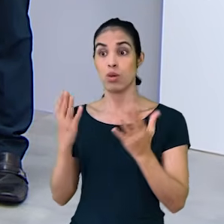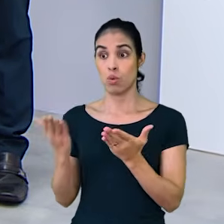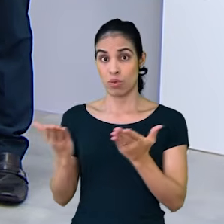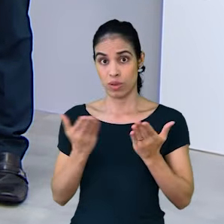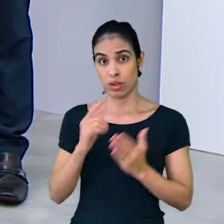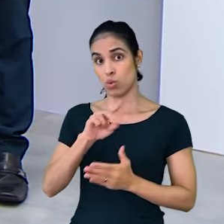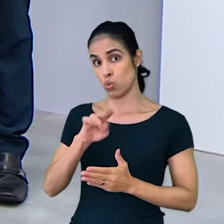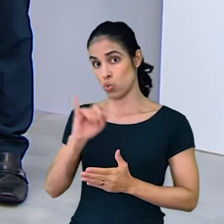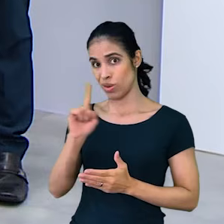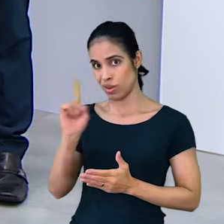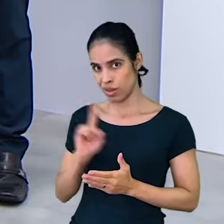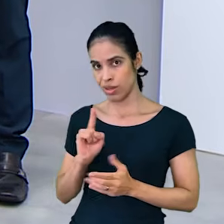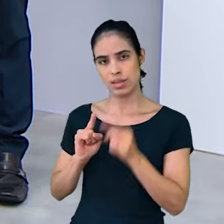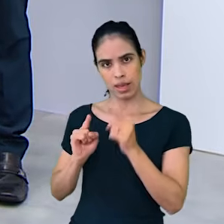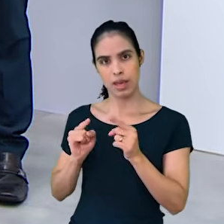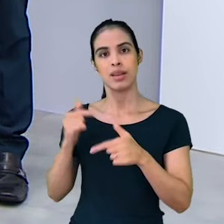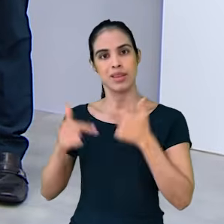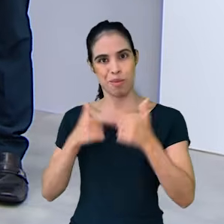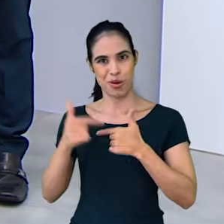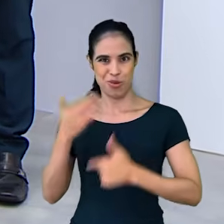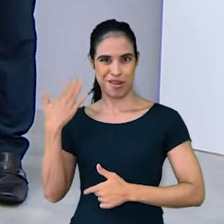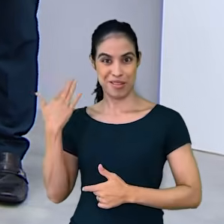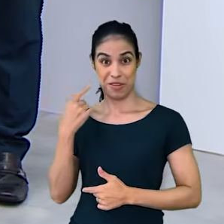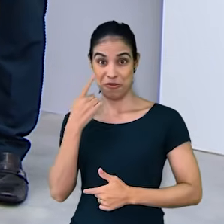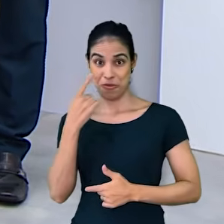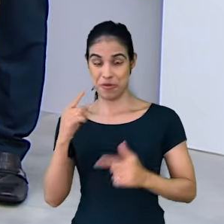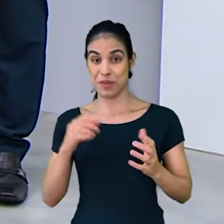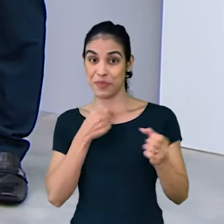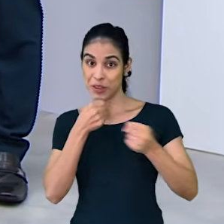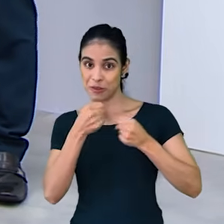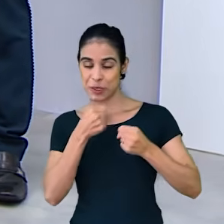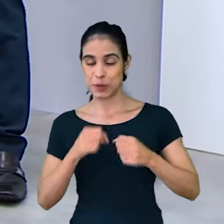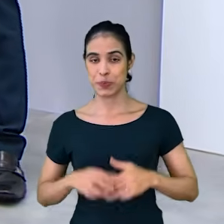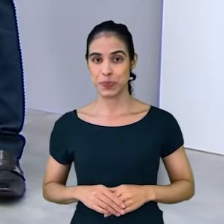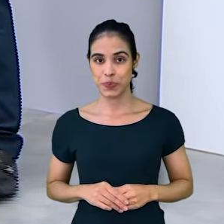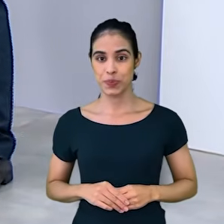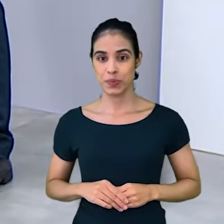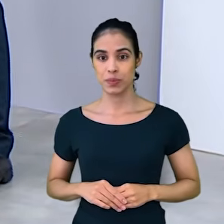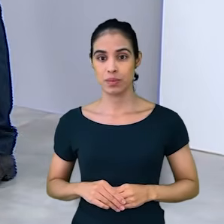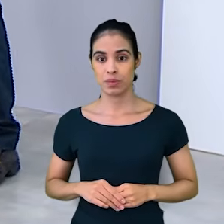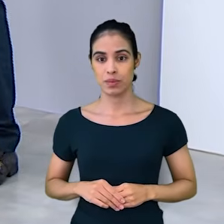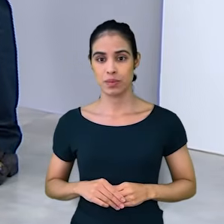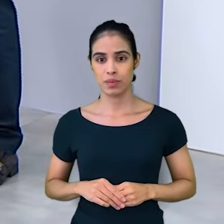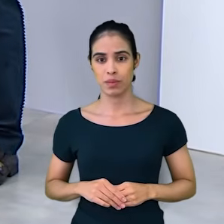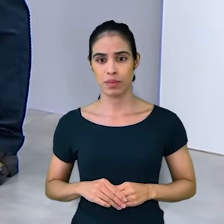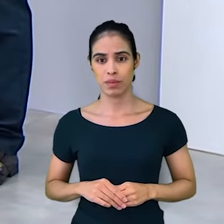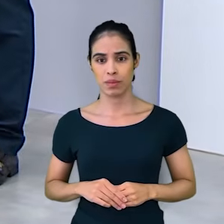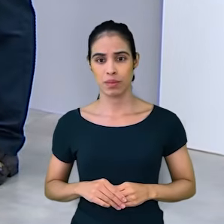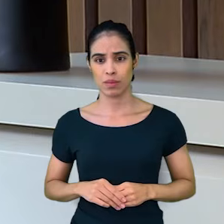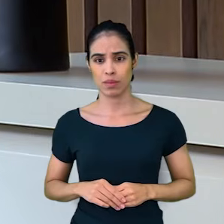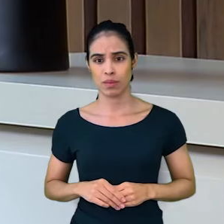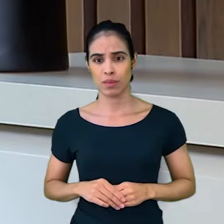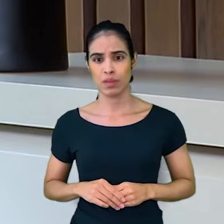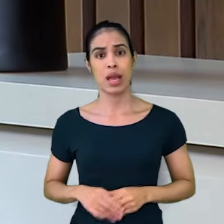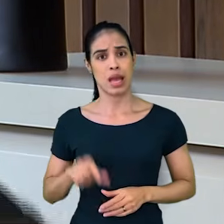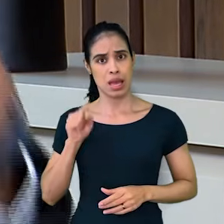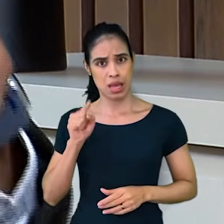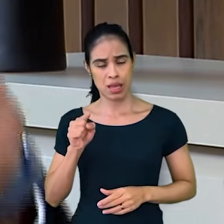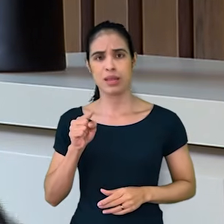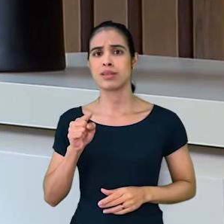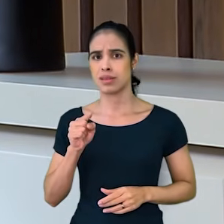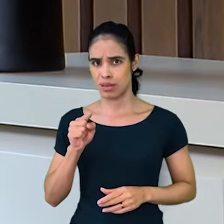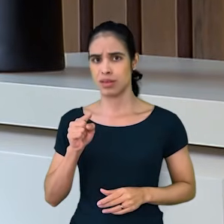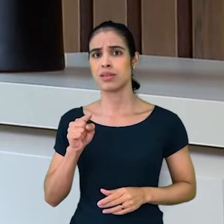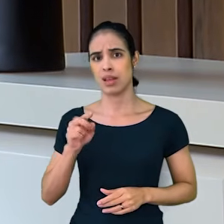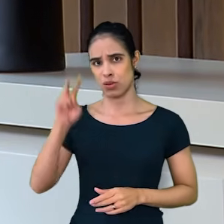Luiz Camargo, que atuou na época da conciliação. Vamos ver. É um caso rumoroso, é um caso